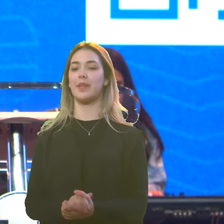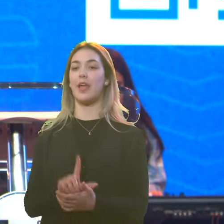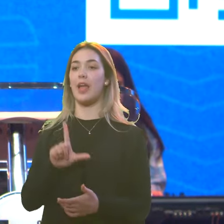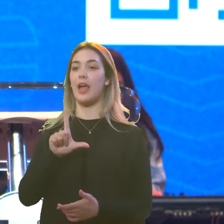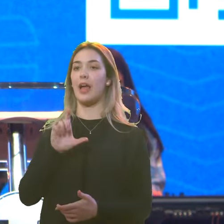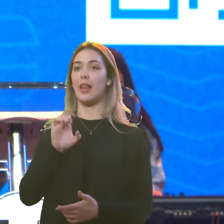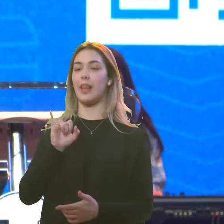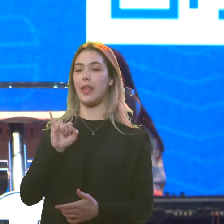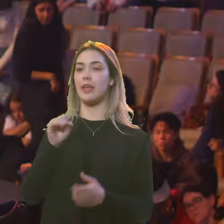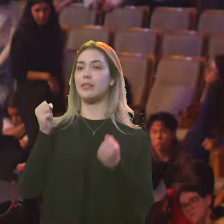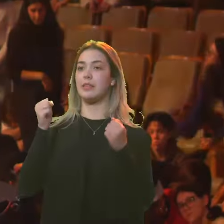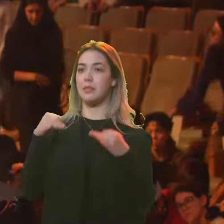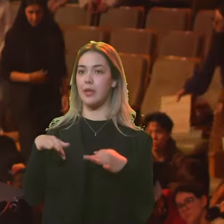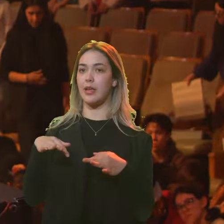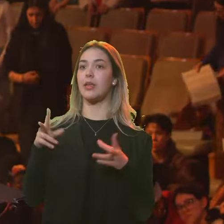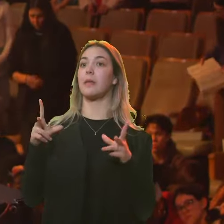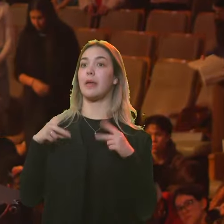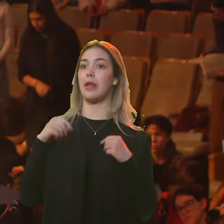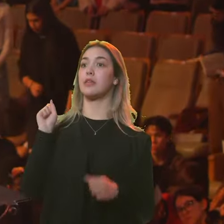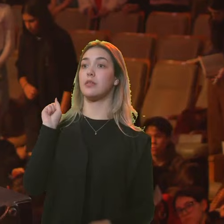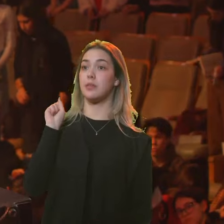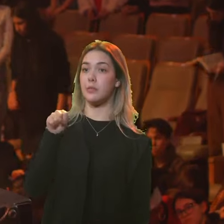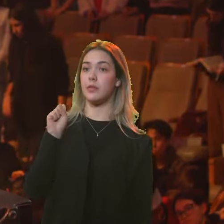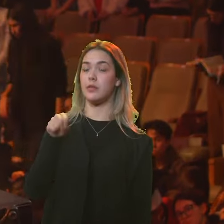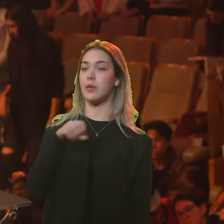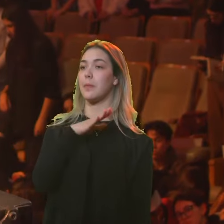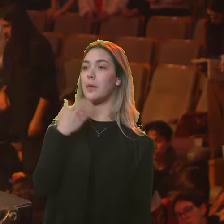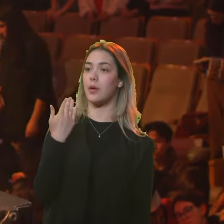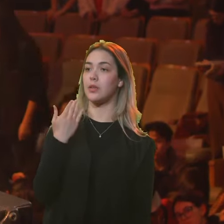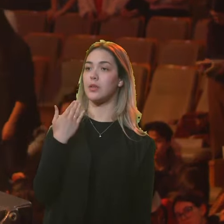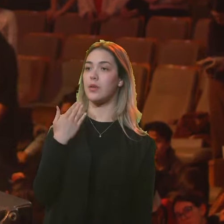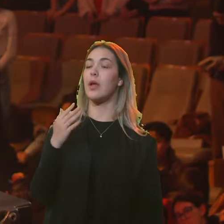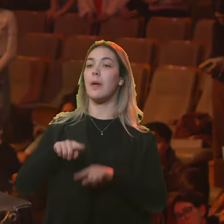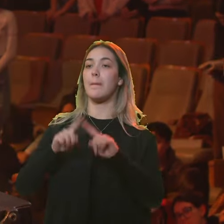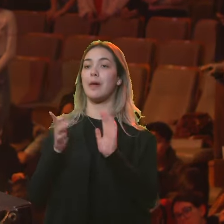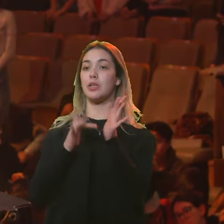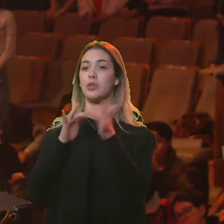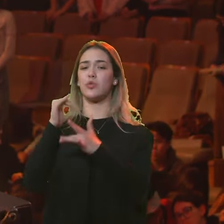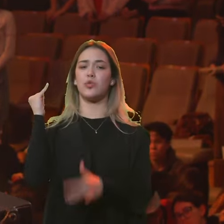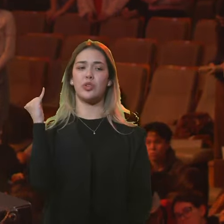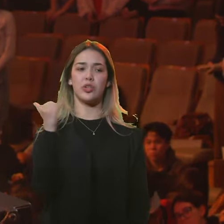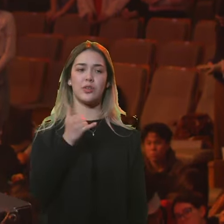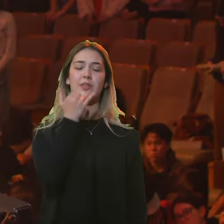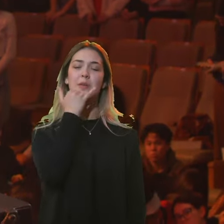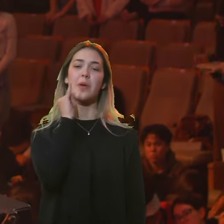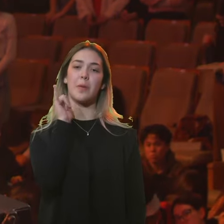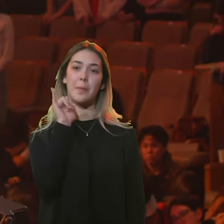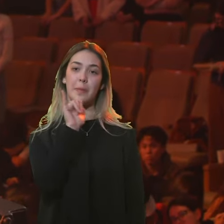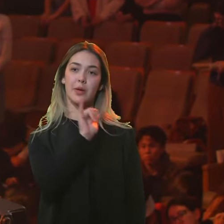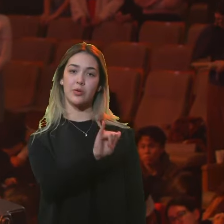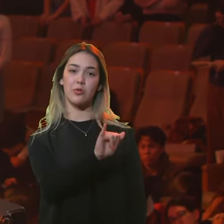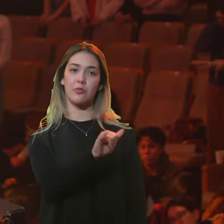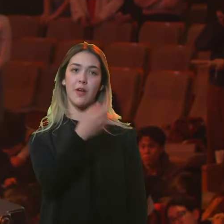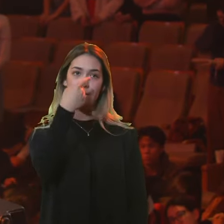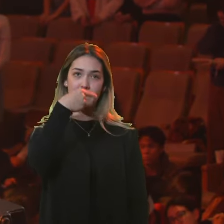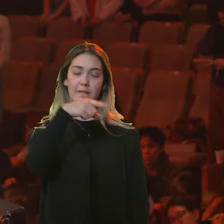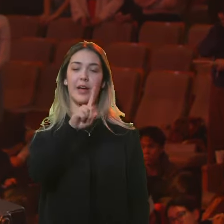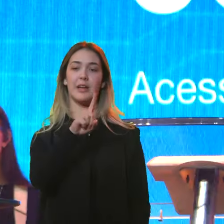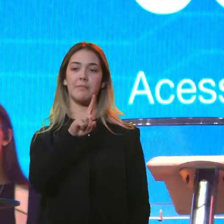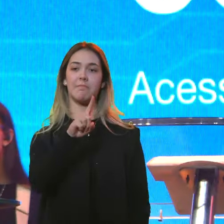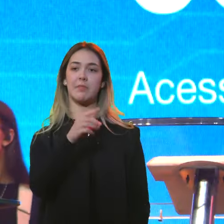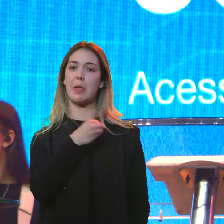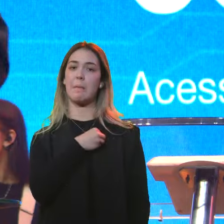para ela e falou: filha, eu te perdoo, vai e não peques mais.